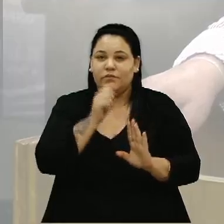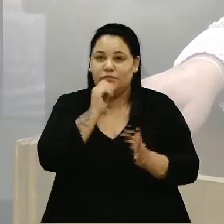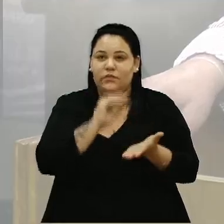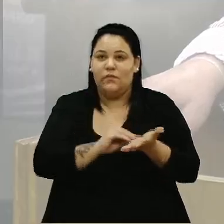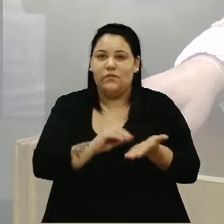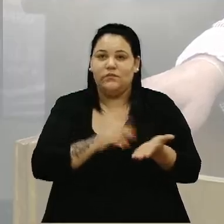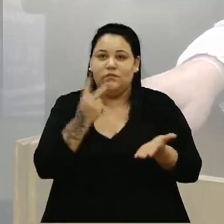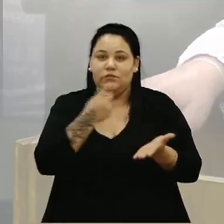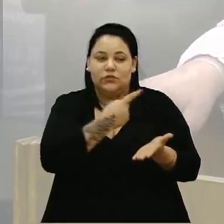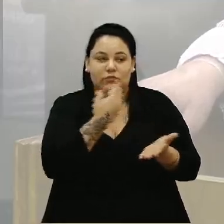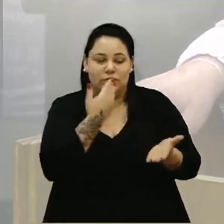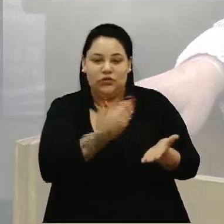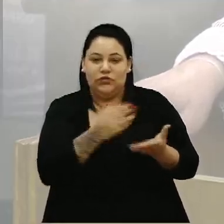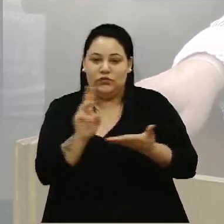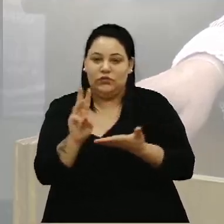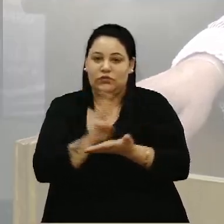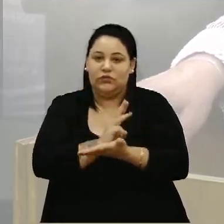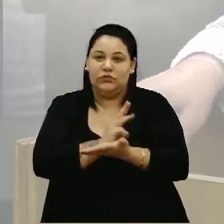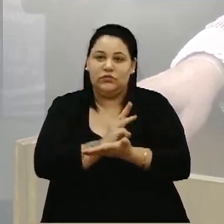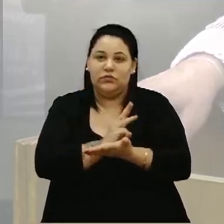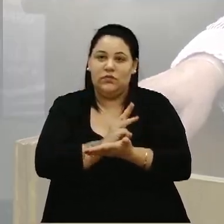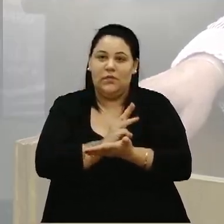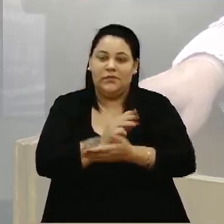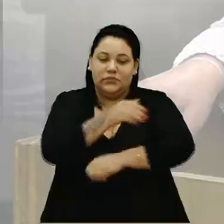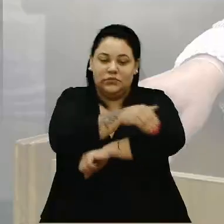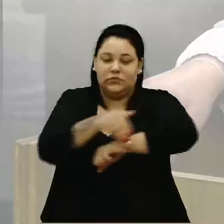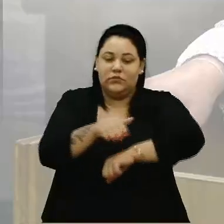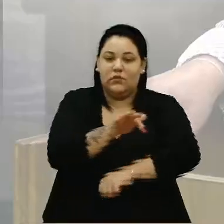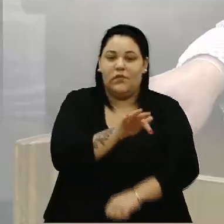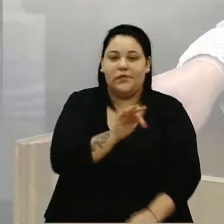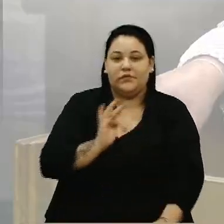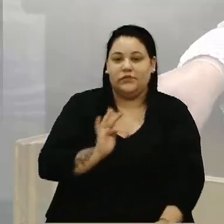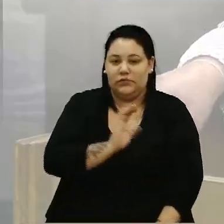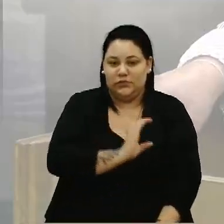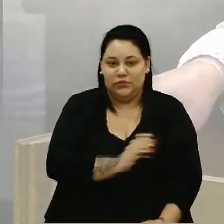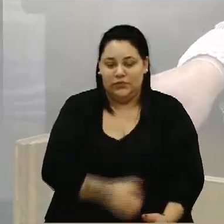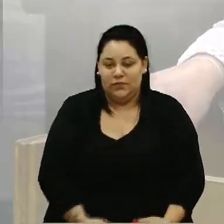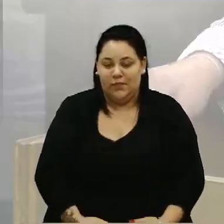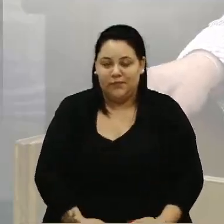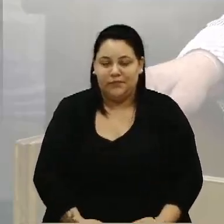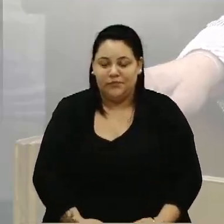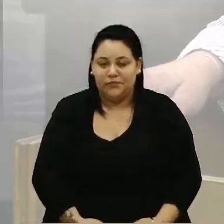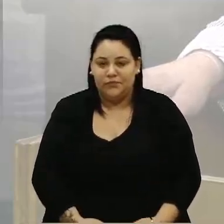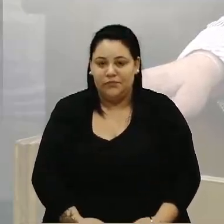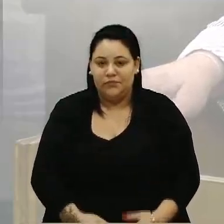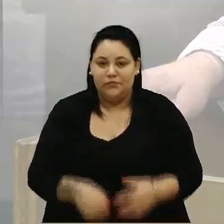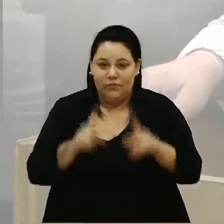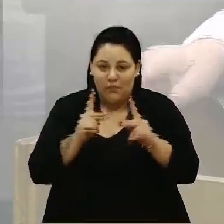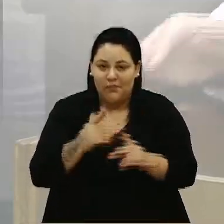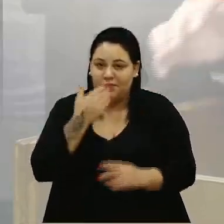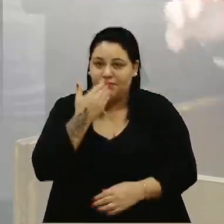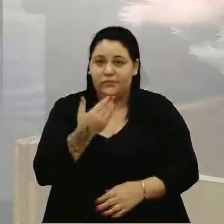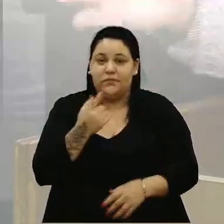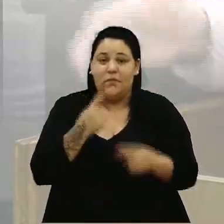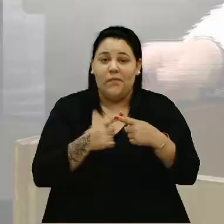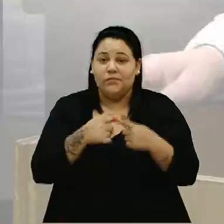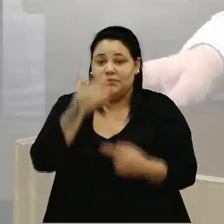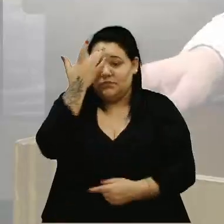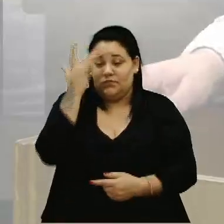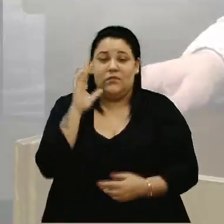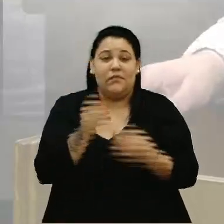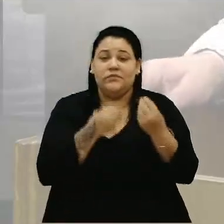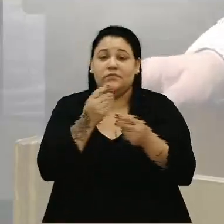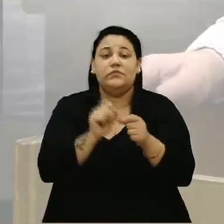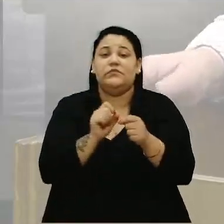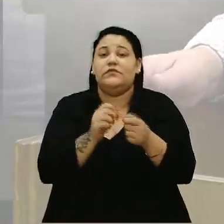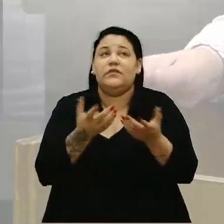mim, me mandou no Whats, ali da rua Flores da Cunha. As pessoas estão pedindo, porque, assim, elas não sabem mais com quem